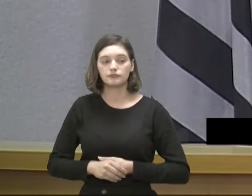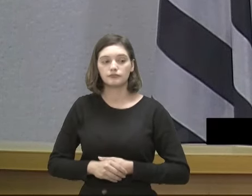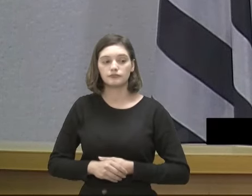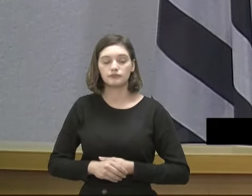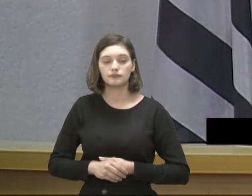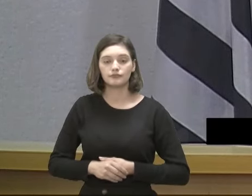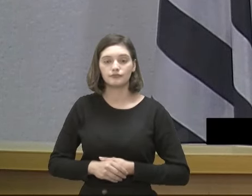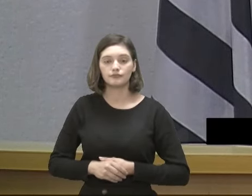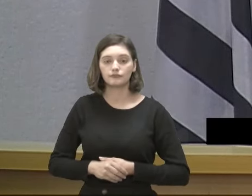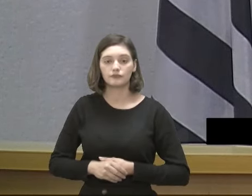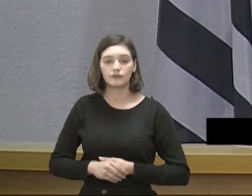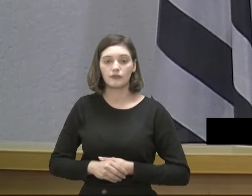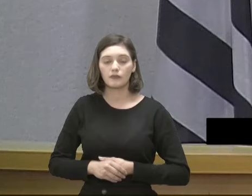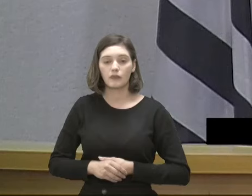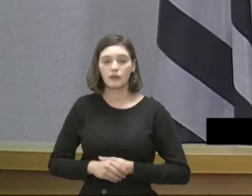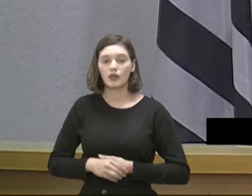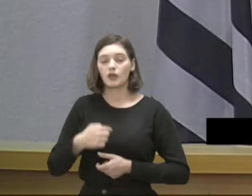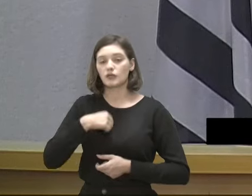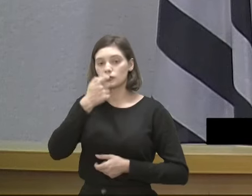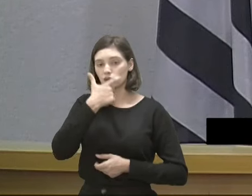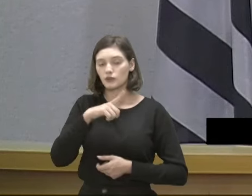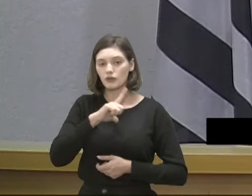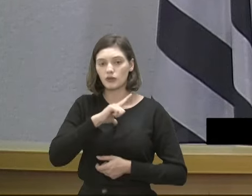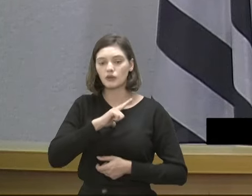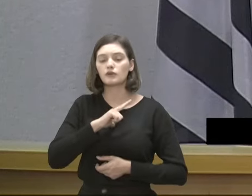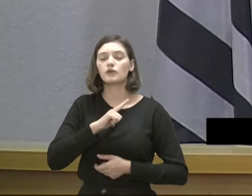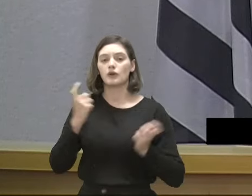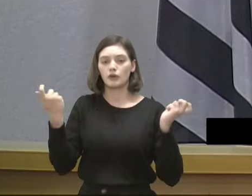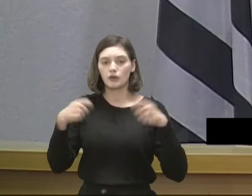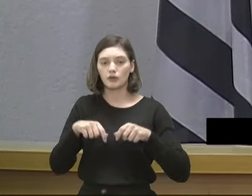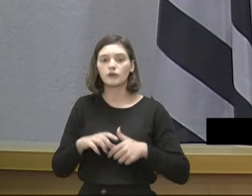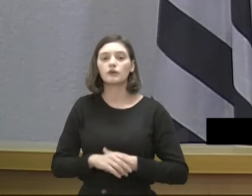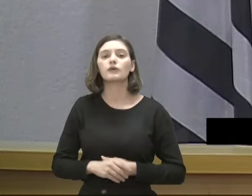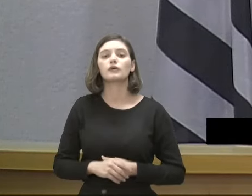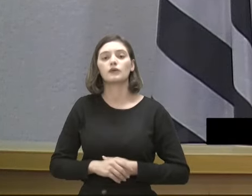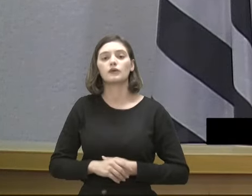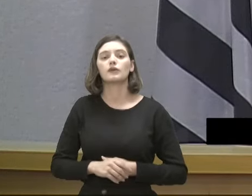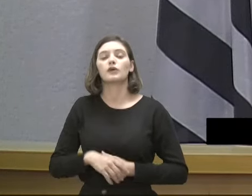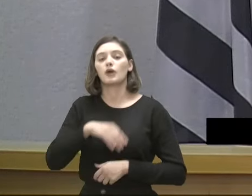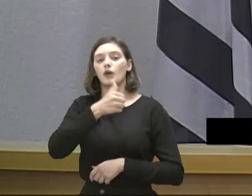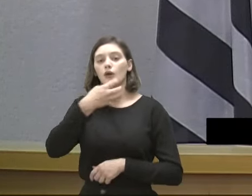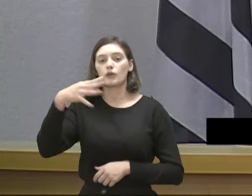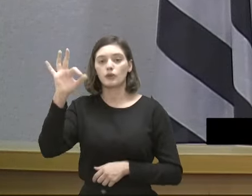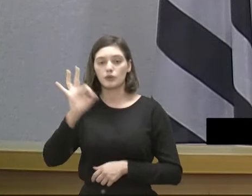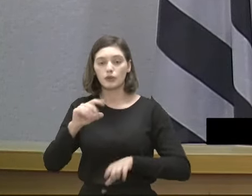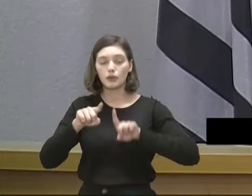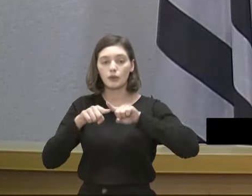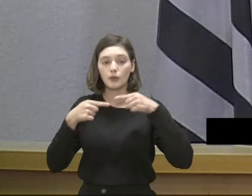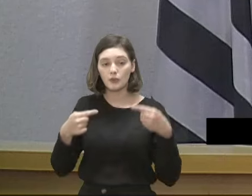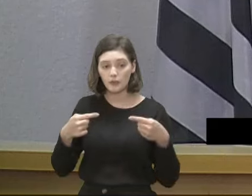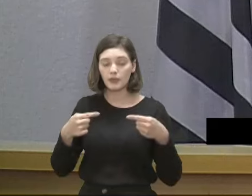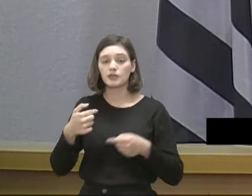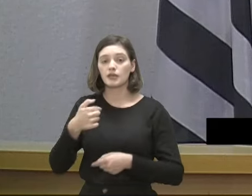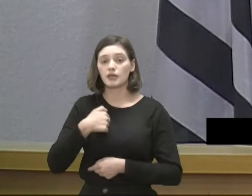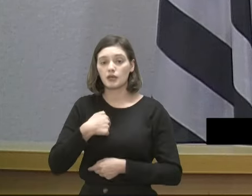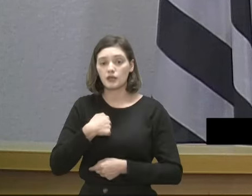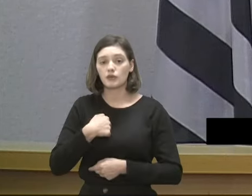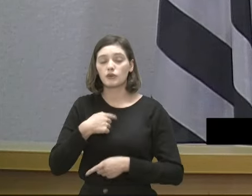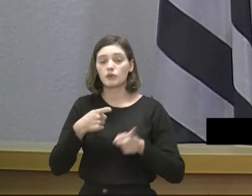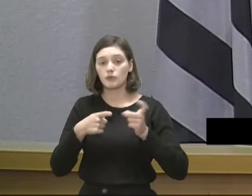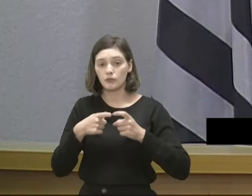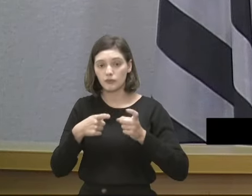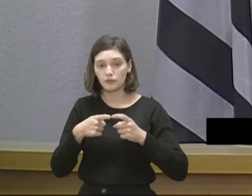E ele não lutava por ele. Serginho, eu tenho muitas condições de arcar com esses 14%. Mas eu, quando eu estou lá no médico,